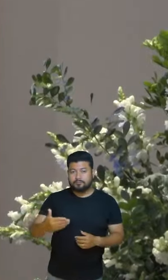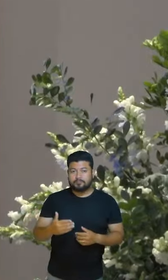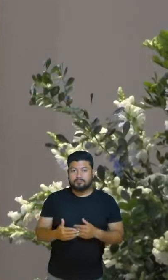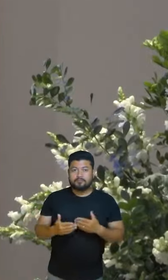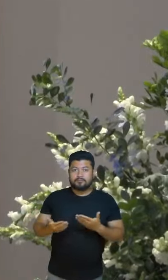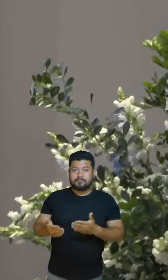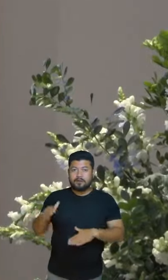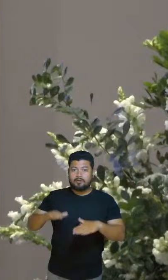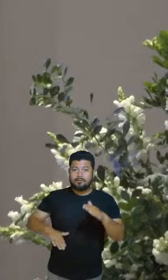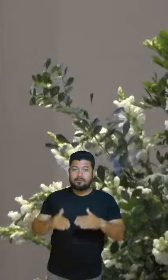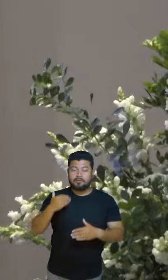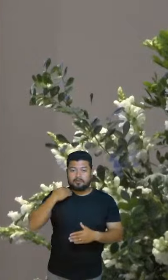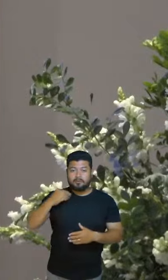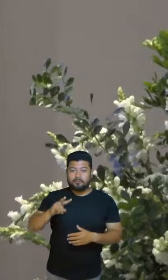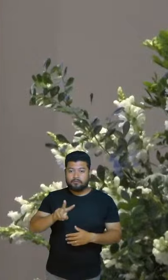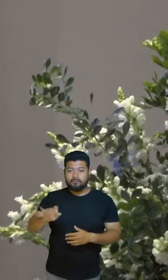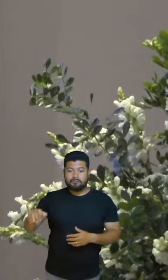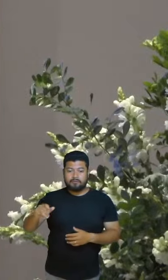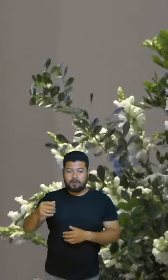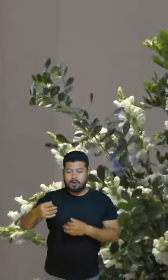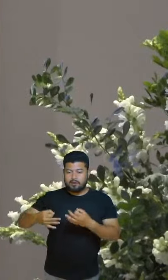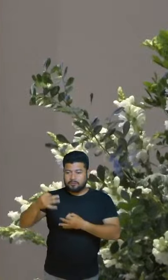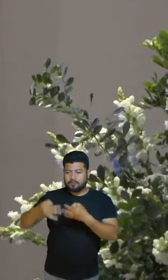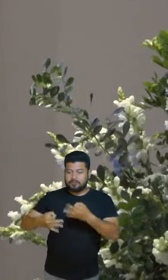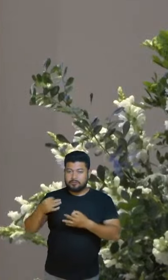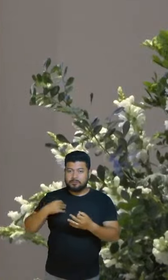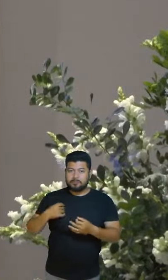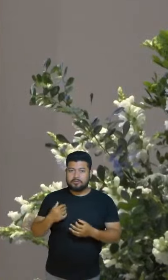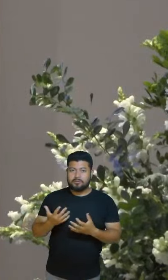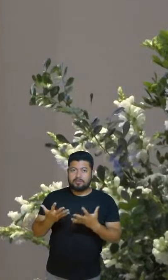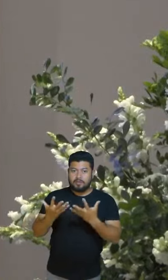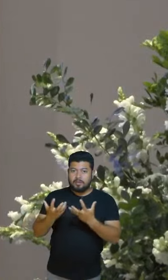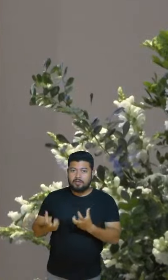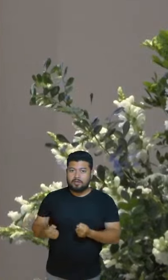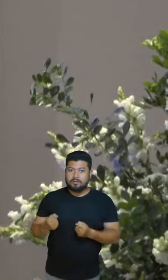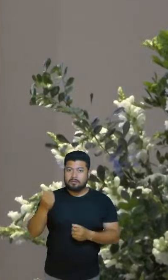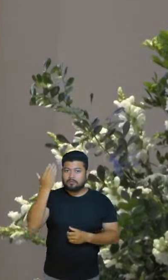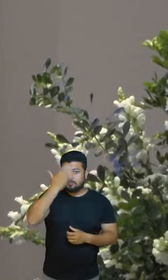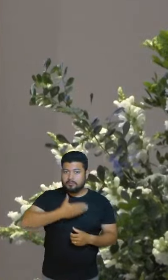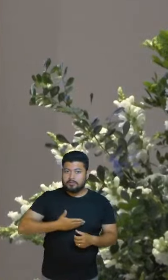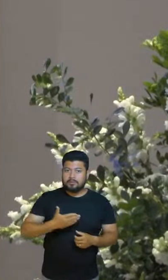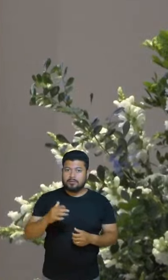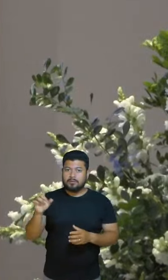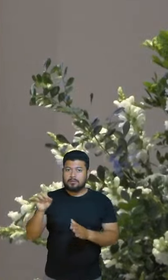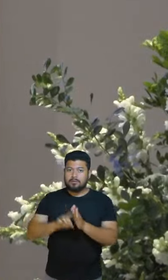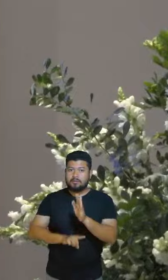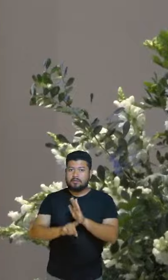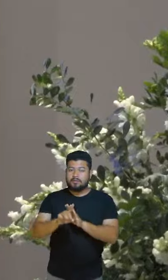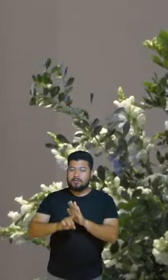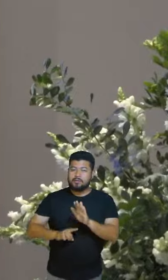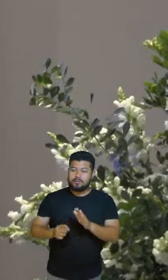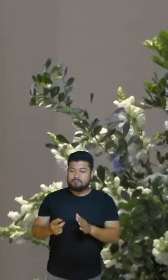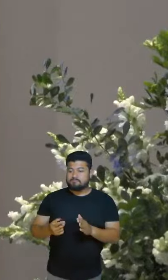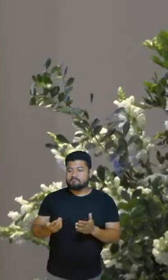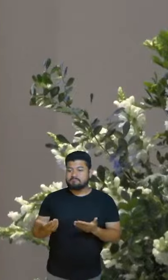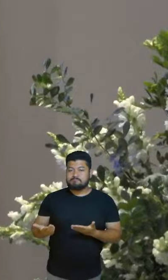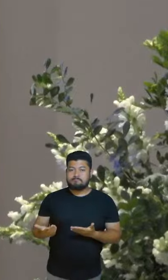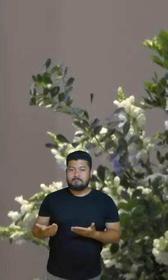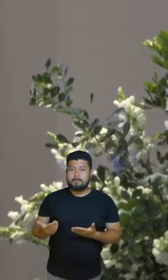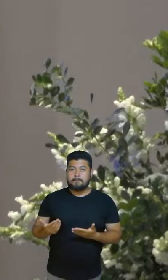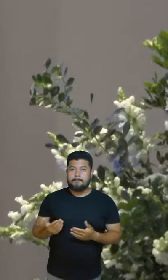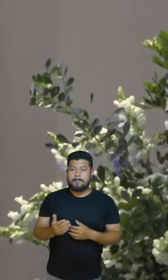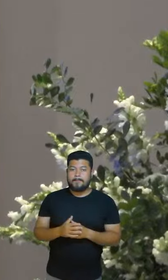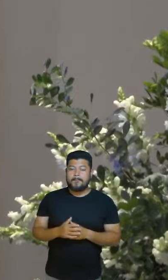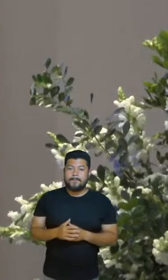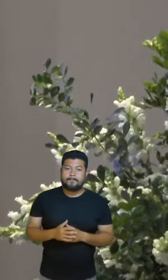vai julgar o processo lá você percebeu que indeferiu uma prova que era importante para aquele processo naquela ânsia de fazer aquele